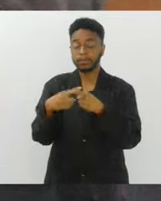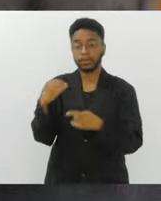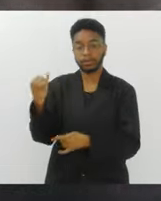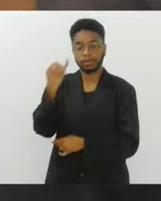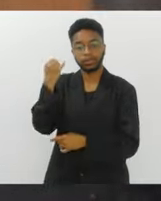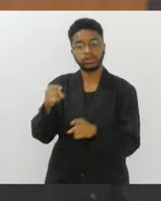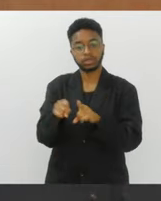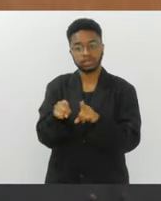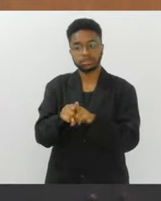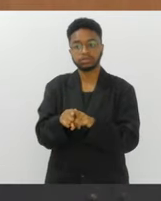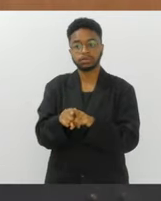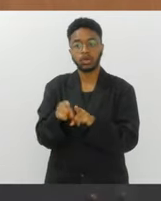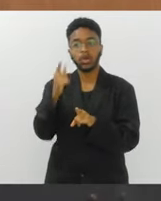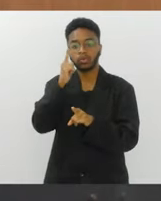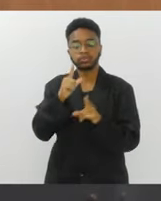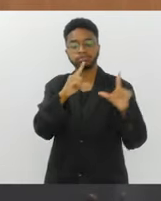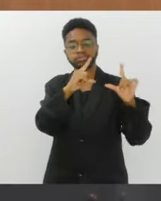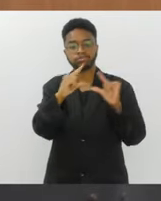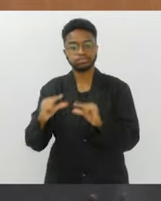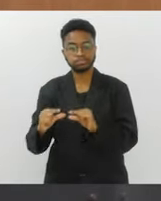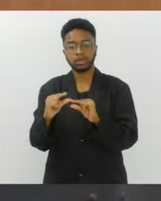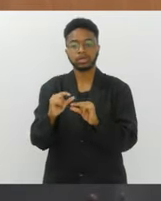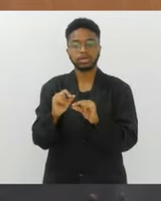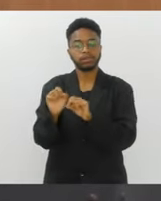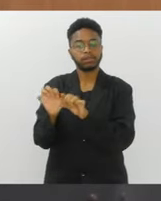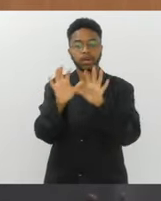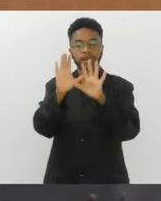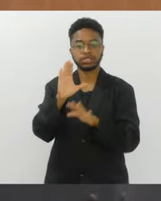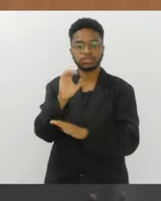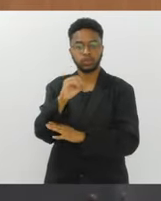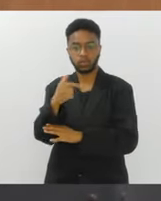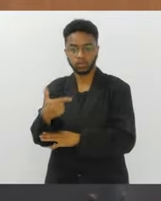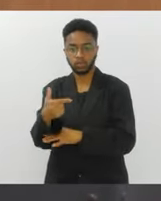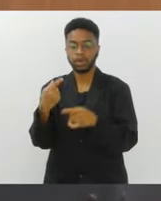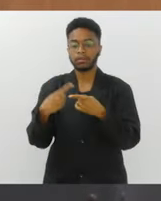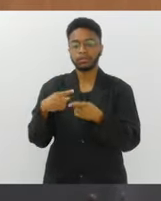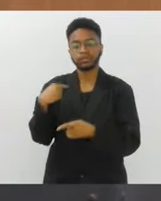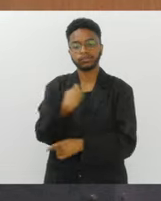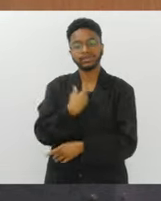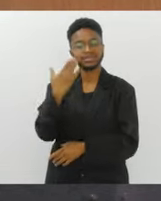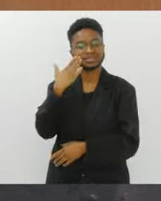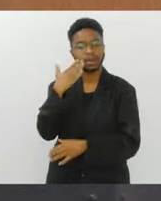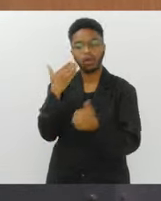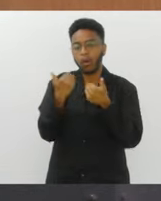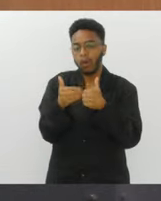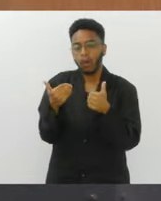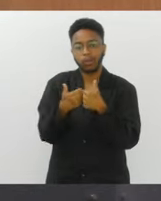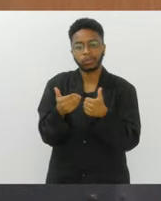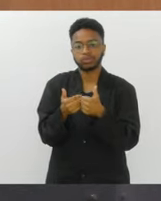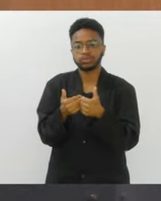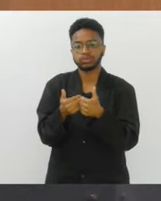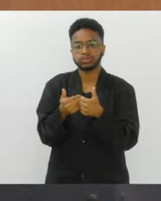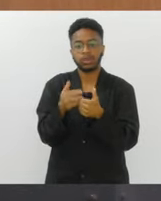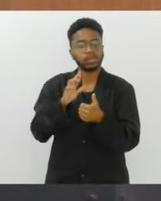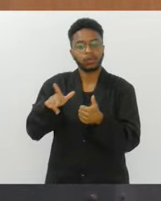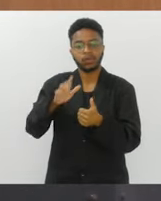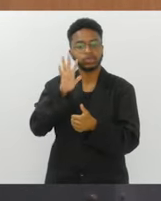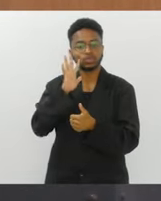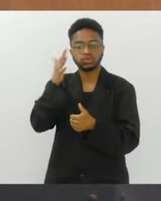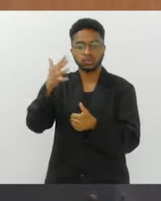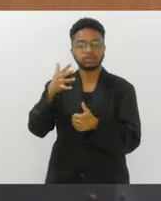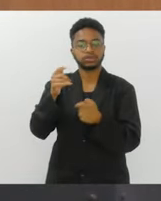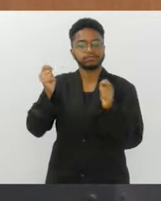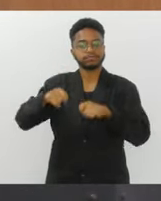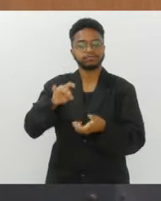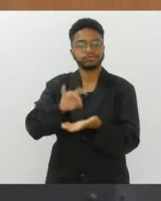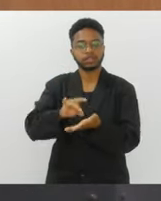importante para a descarbonização, para reduzir a emissão. A gente sabe muito bem que o ônibus nunca vai vai ser a solução para o transporte